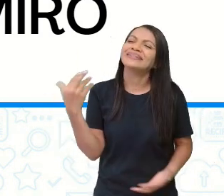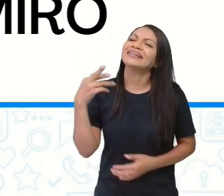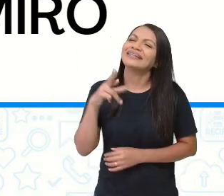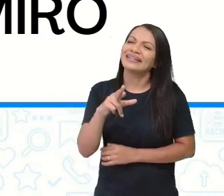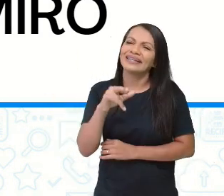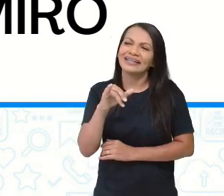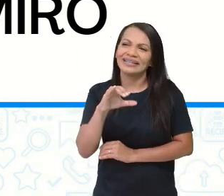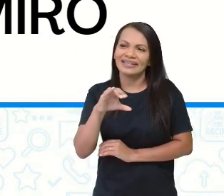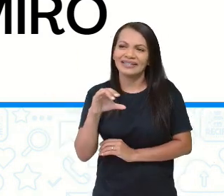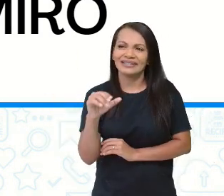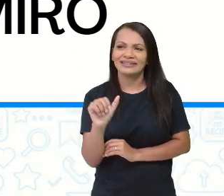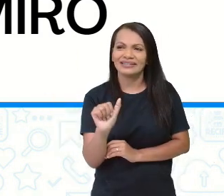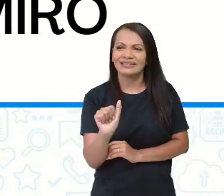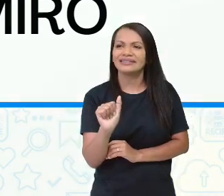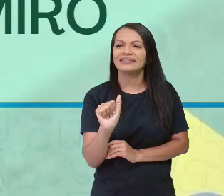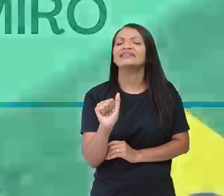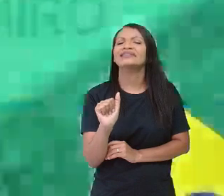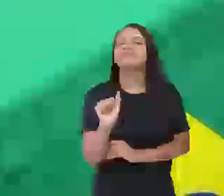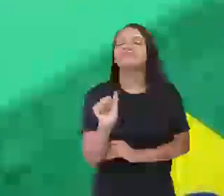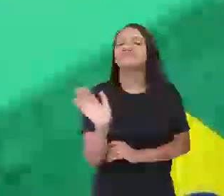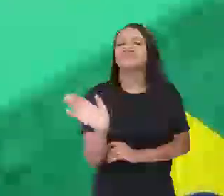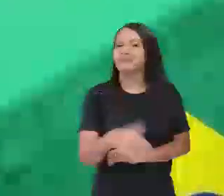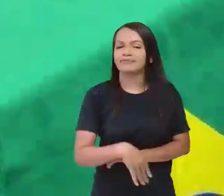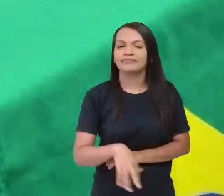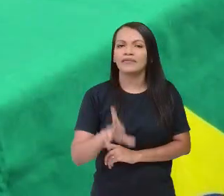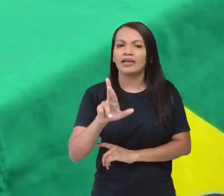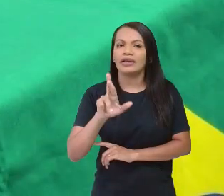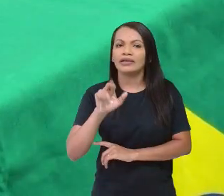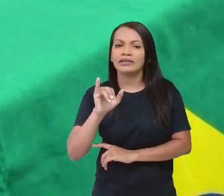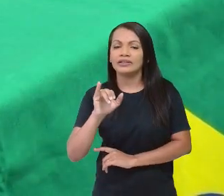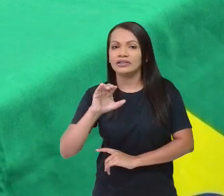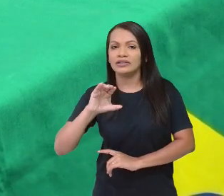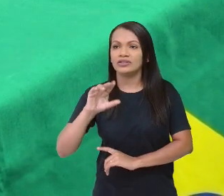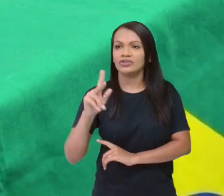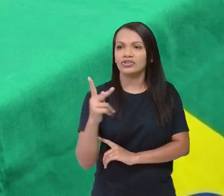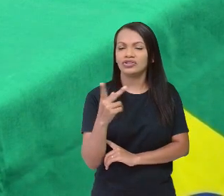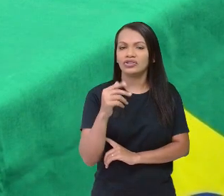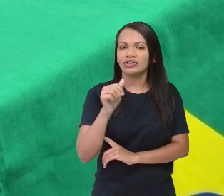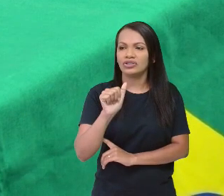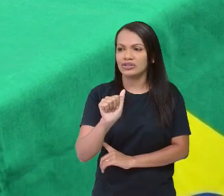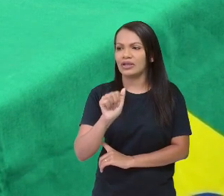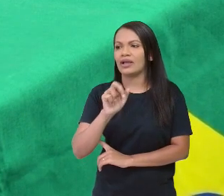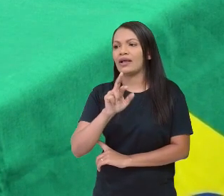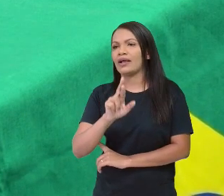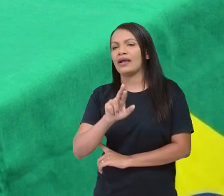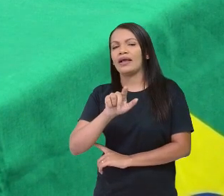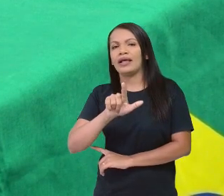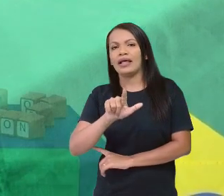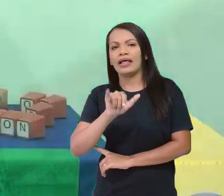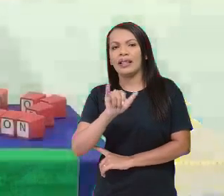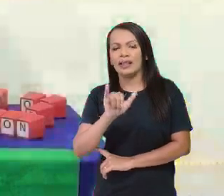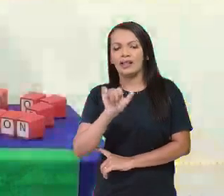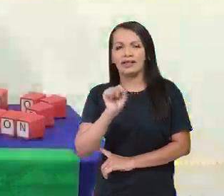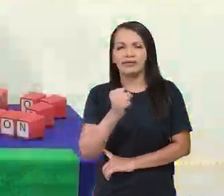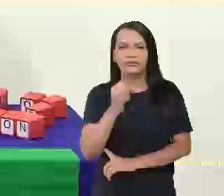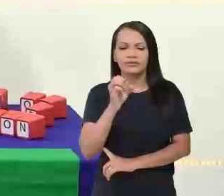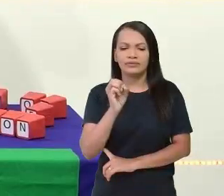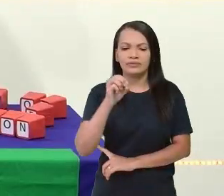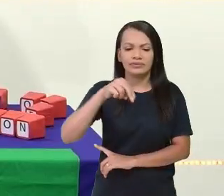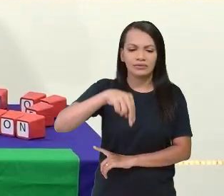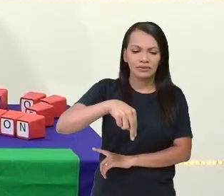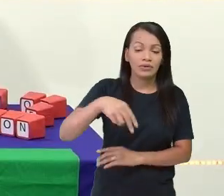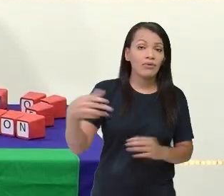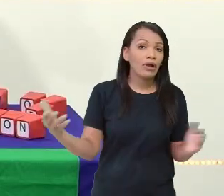professora Josi. Olha aí. Arrasou na resposta. Agora eu quero saber quem é o